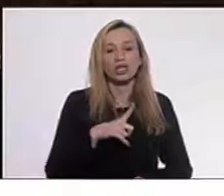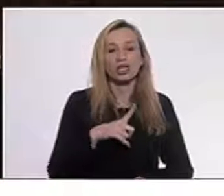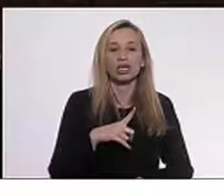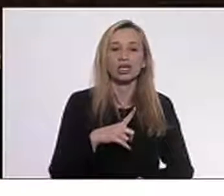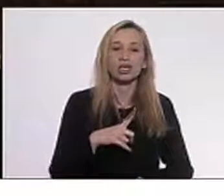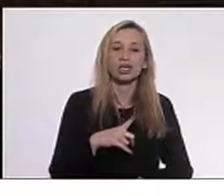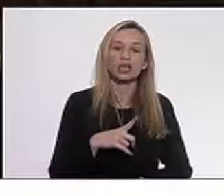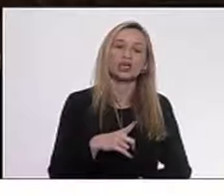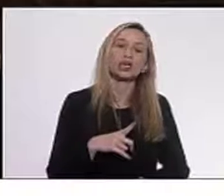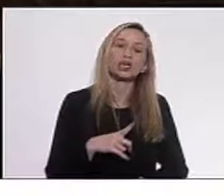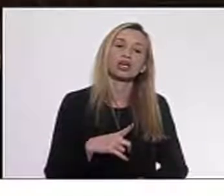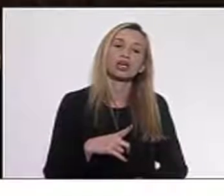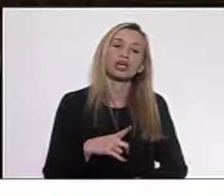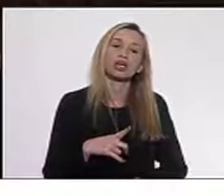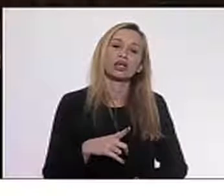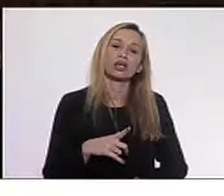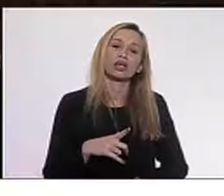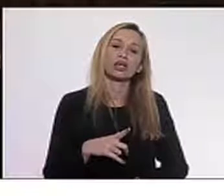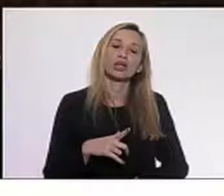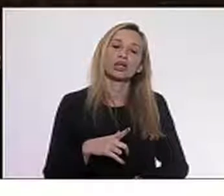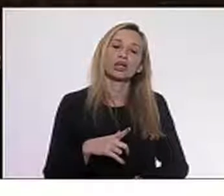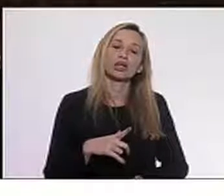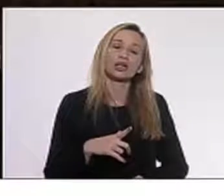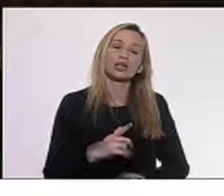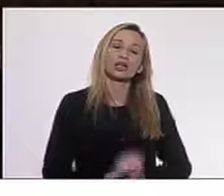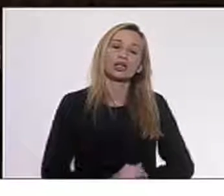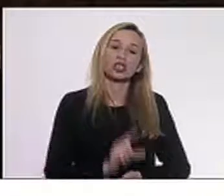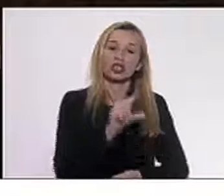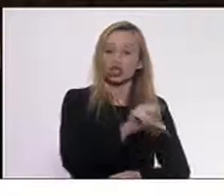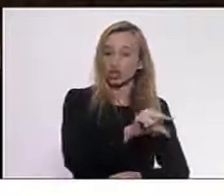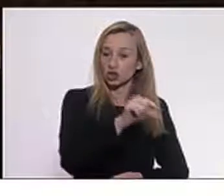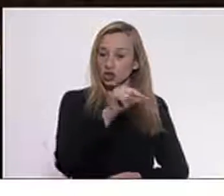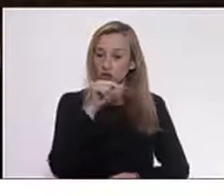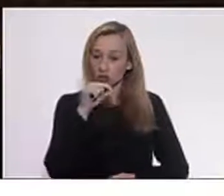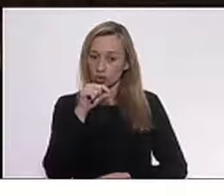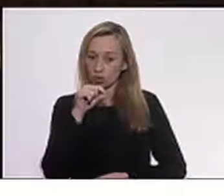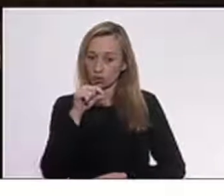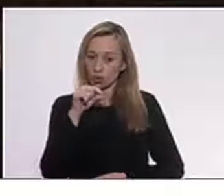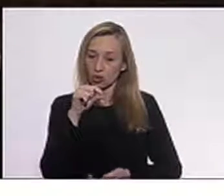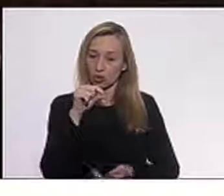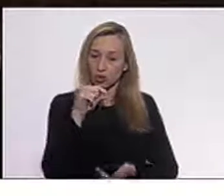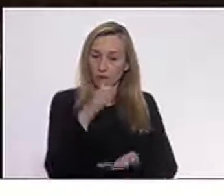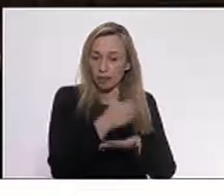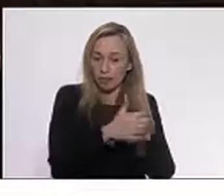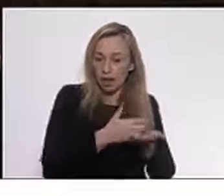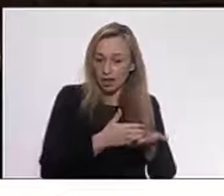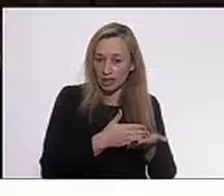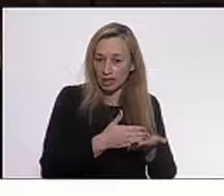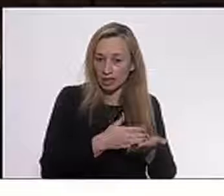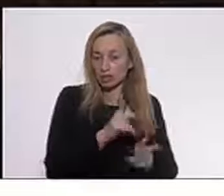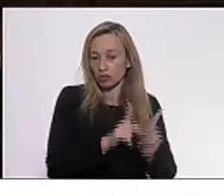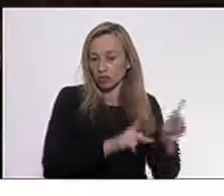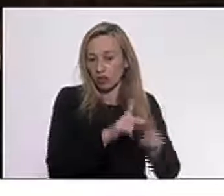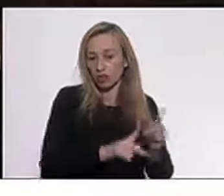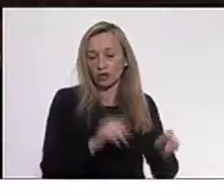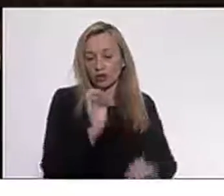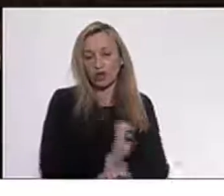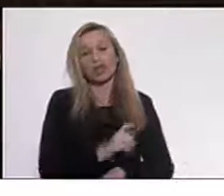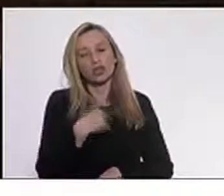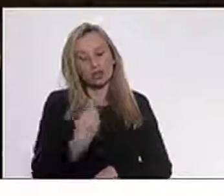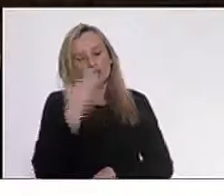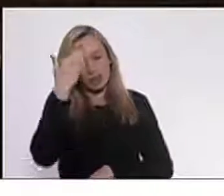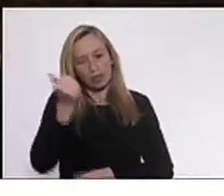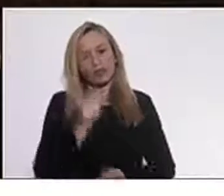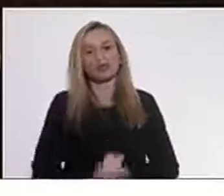prioriza, hierarquiza, classifica e categoriza parte da população desse estado. E nós